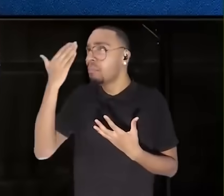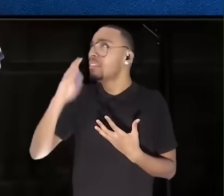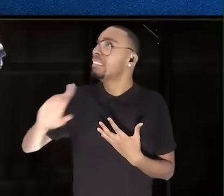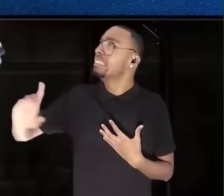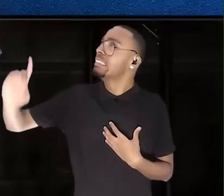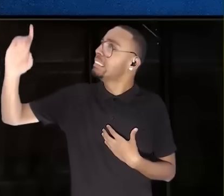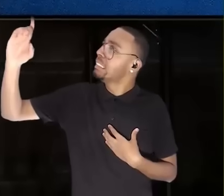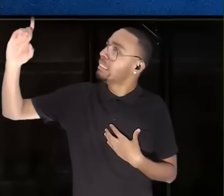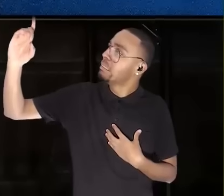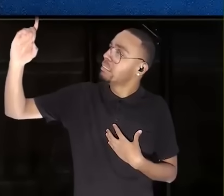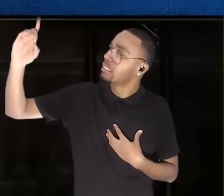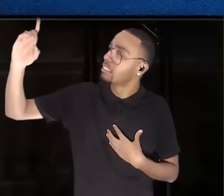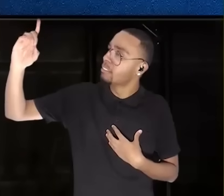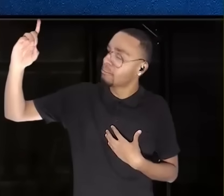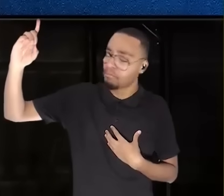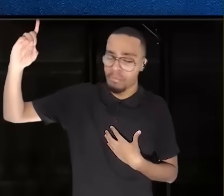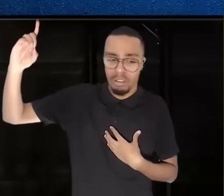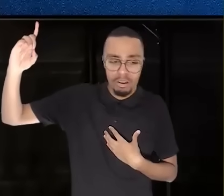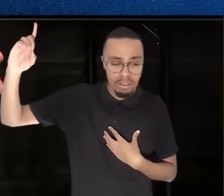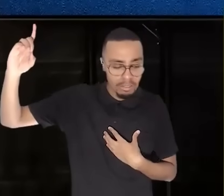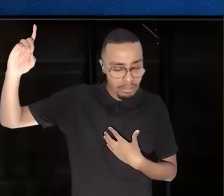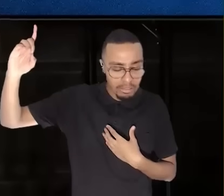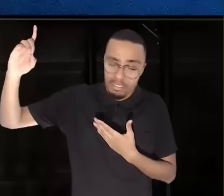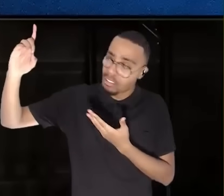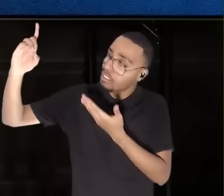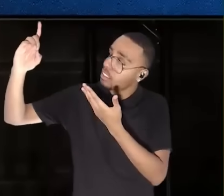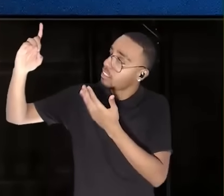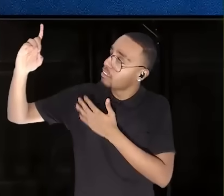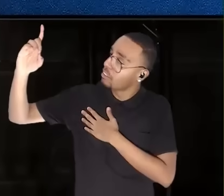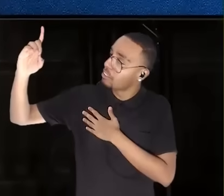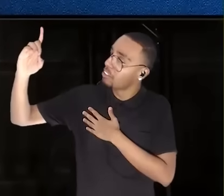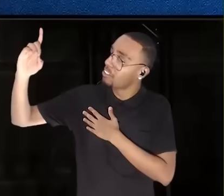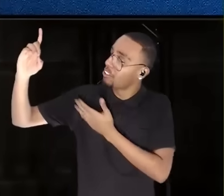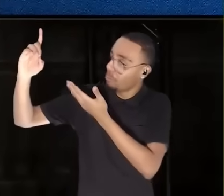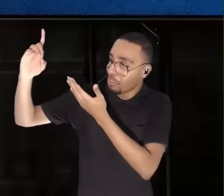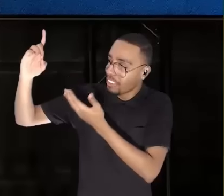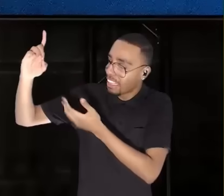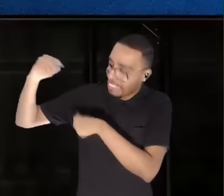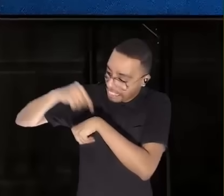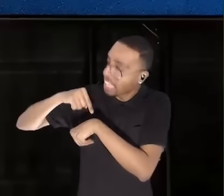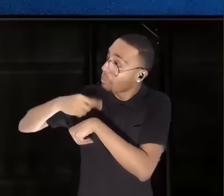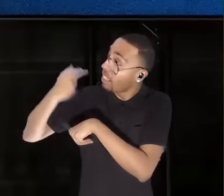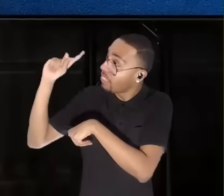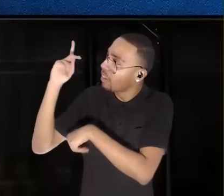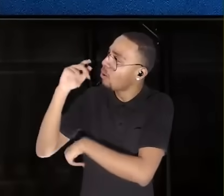Deus, que o tempo está dentro dele.